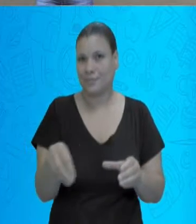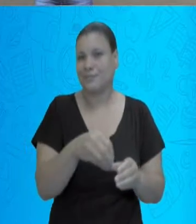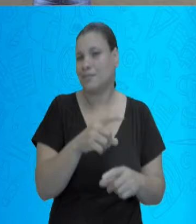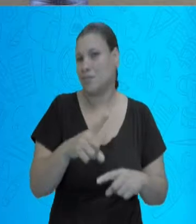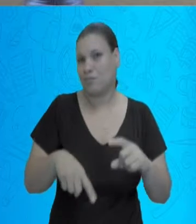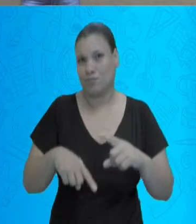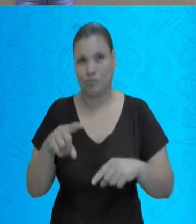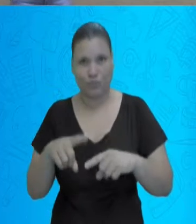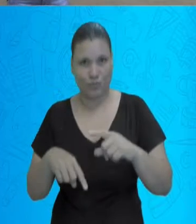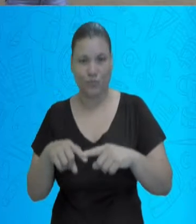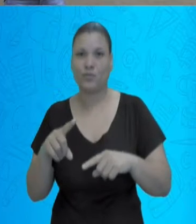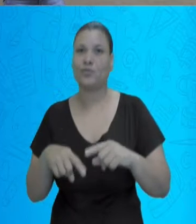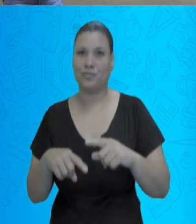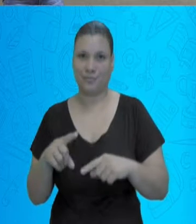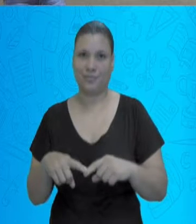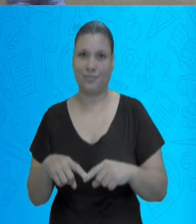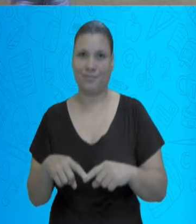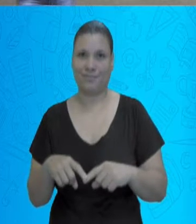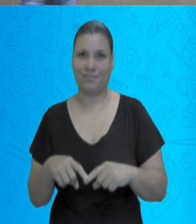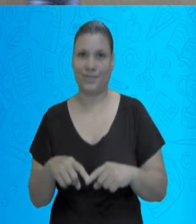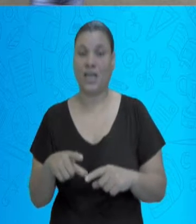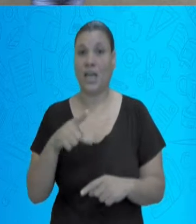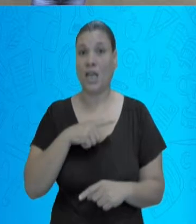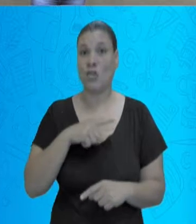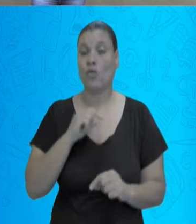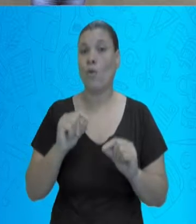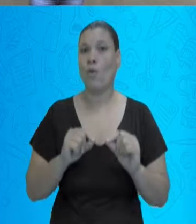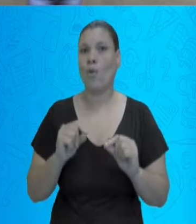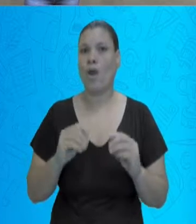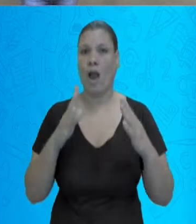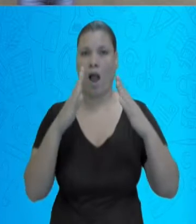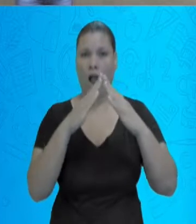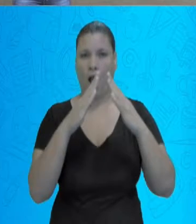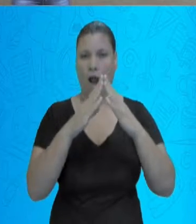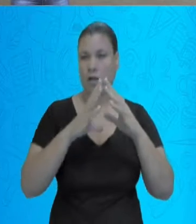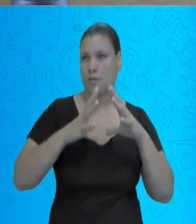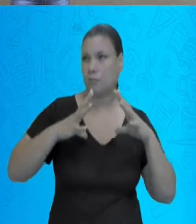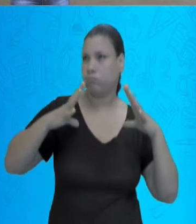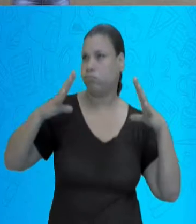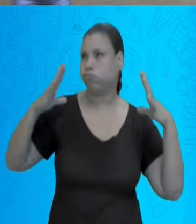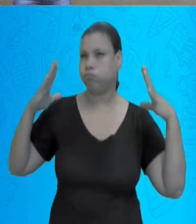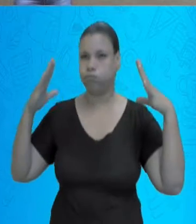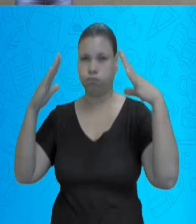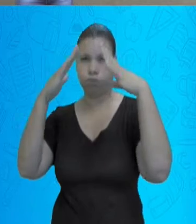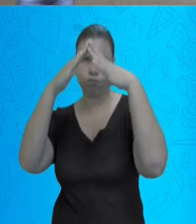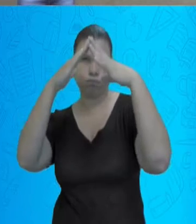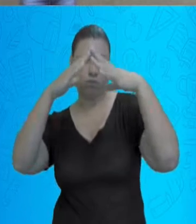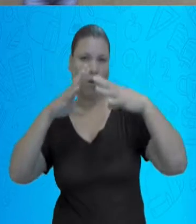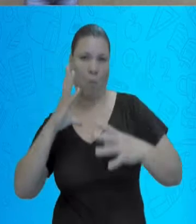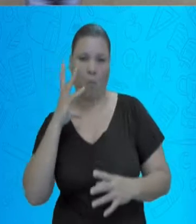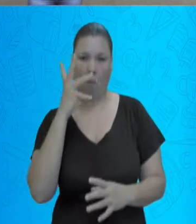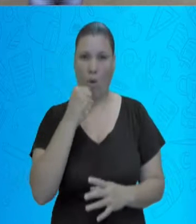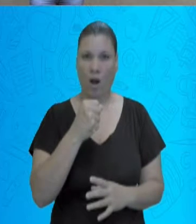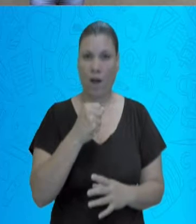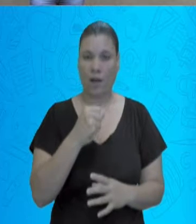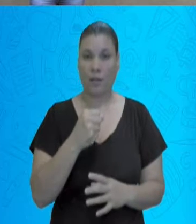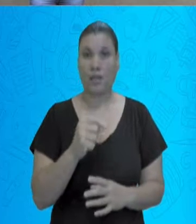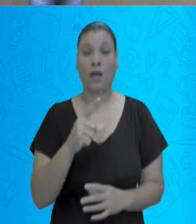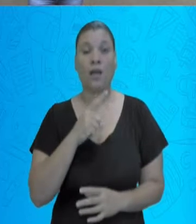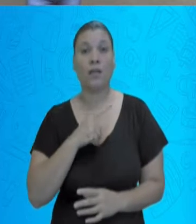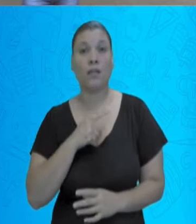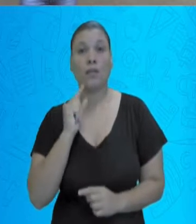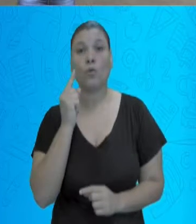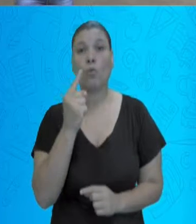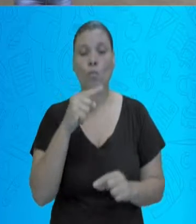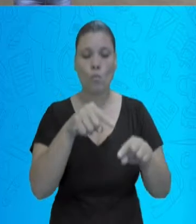isso. Antigamente, as pessoas tinham casas muito grandes, as pessoas de posse, geralmente, eles tinham